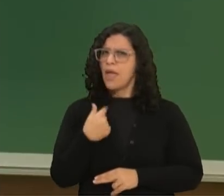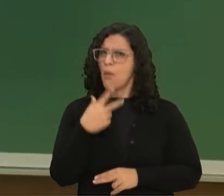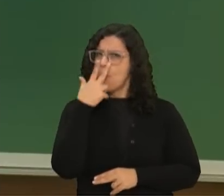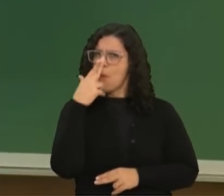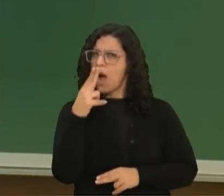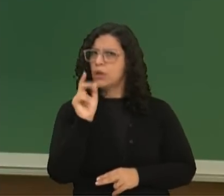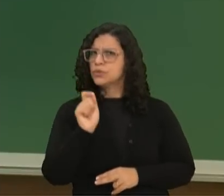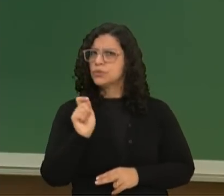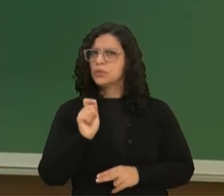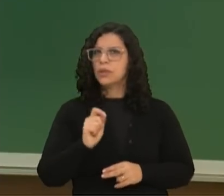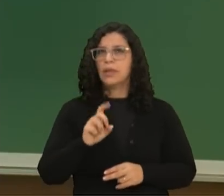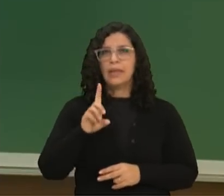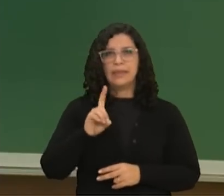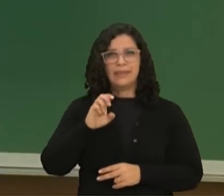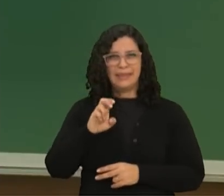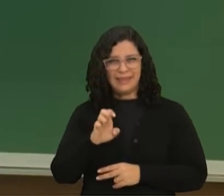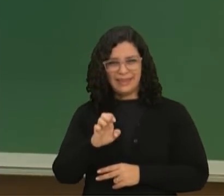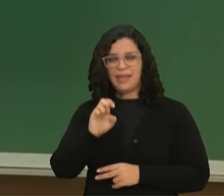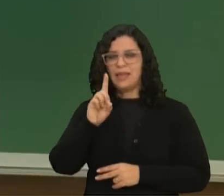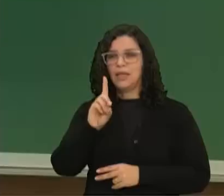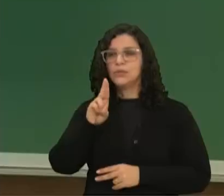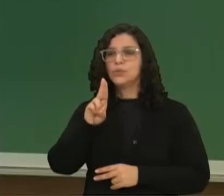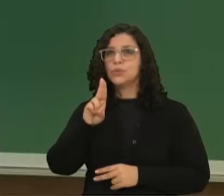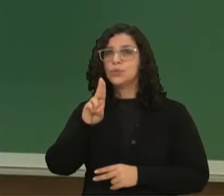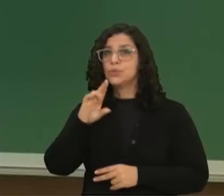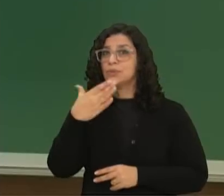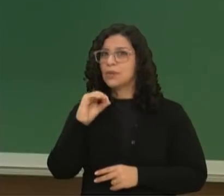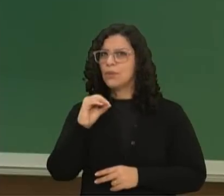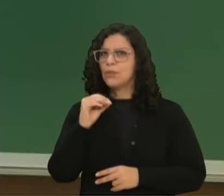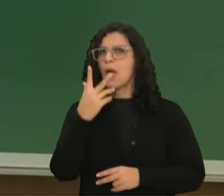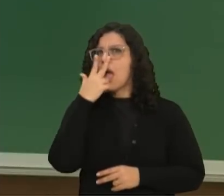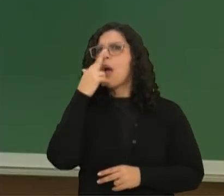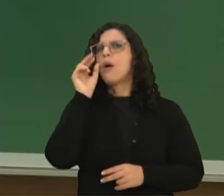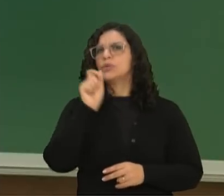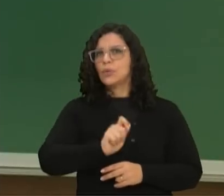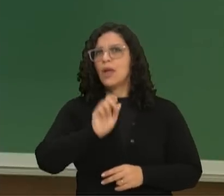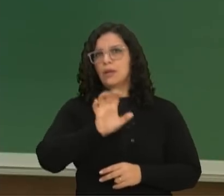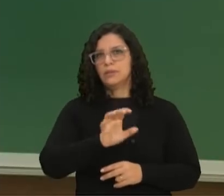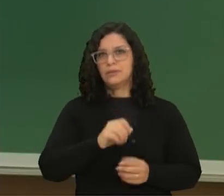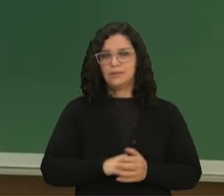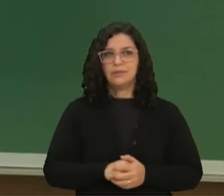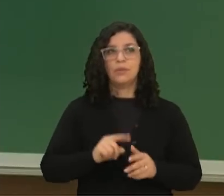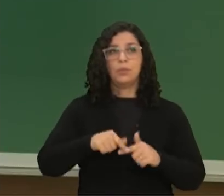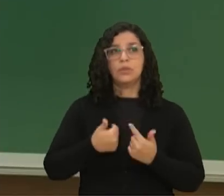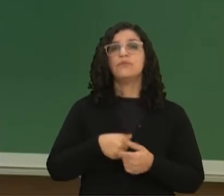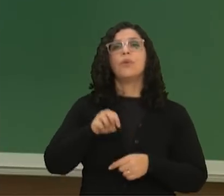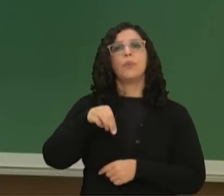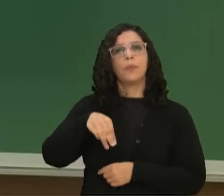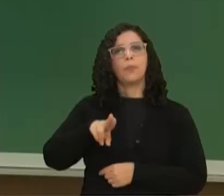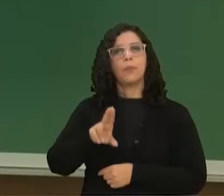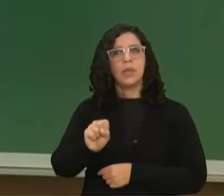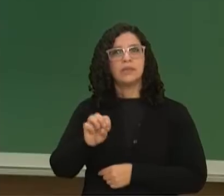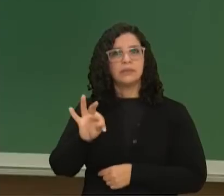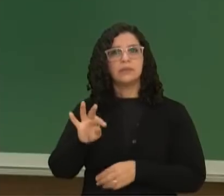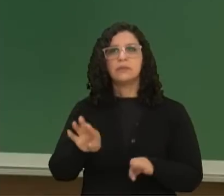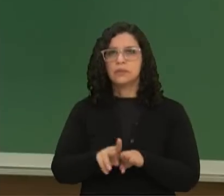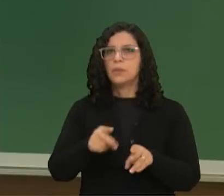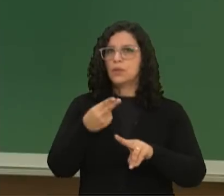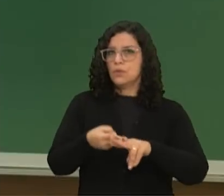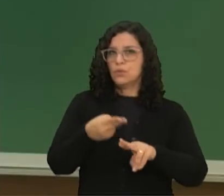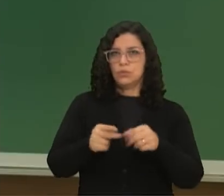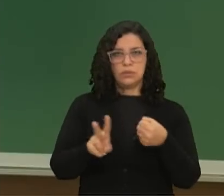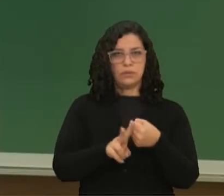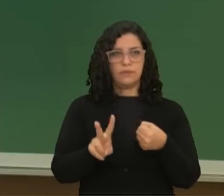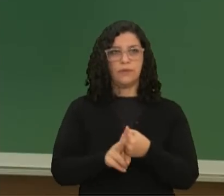eu deduzo, chego à conclusão de que algo aconteceu. Então, eu posso usar o must nesse